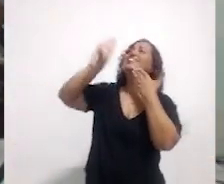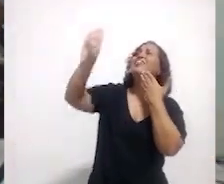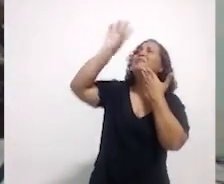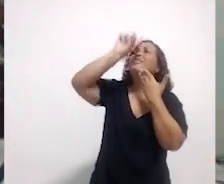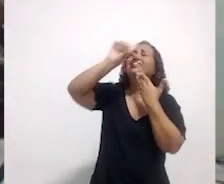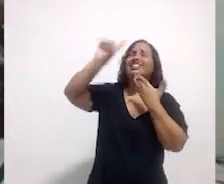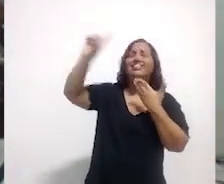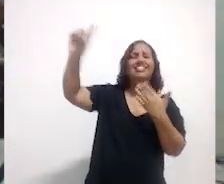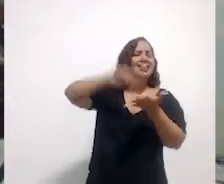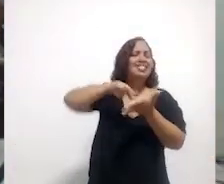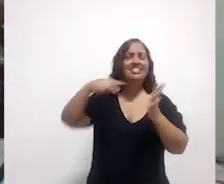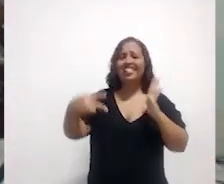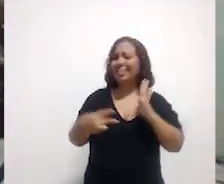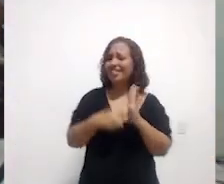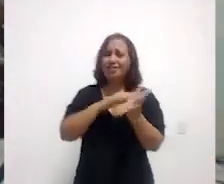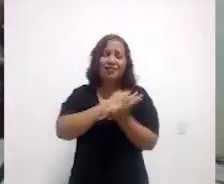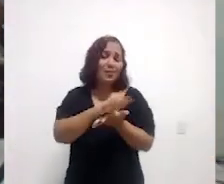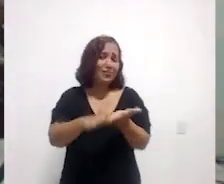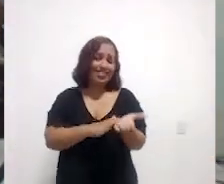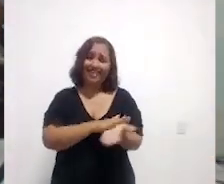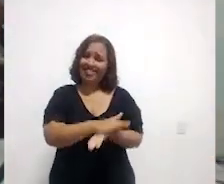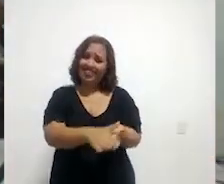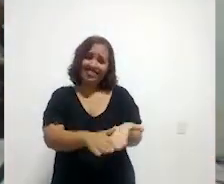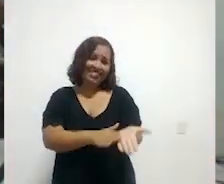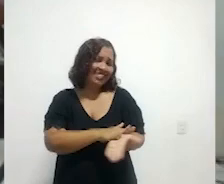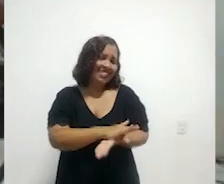eu nada sou sem ti,